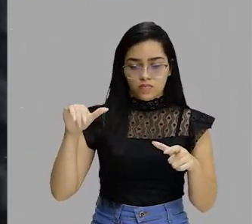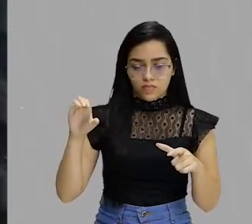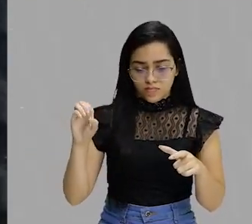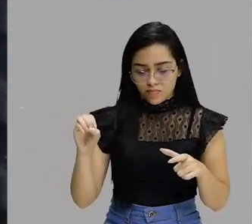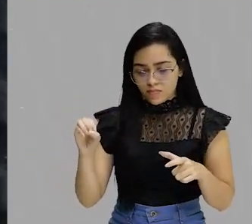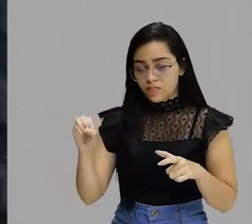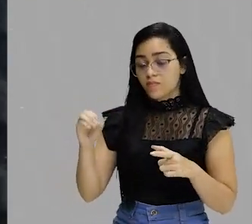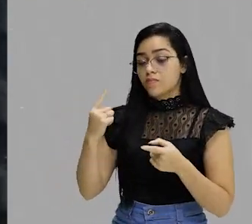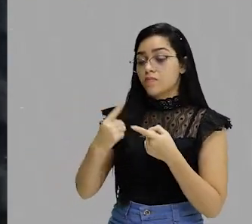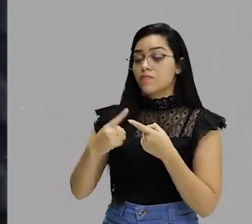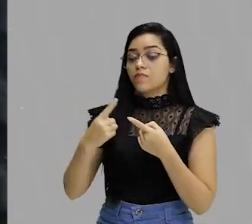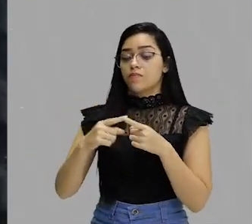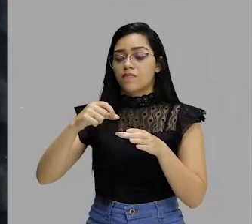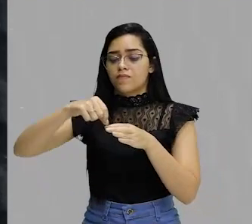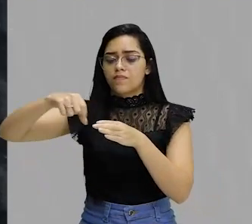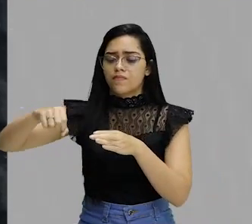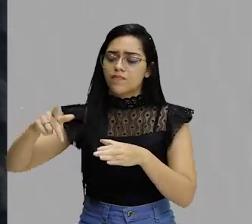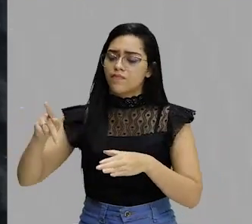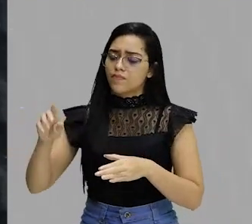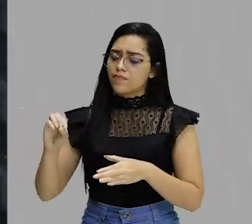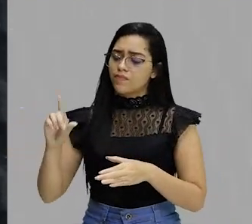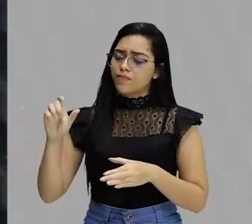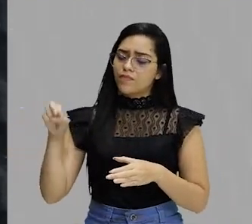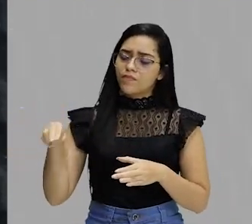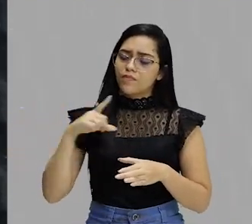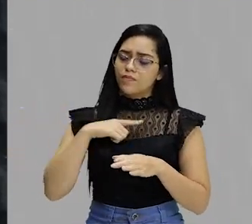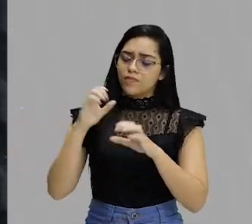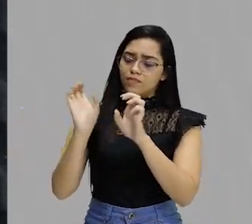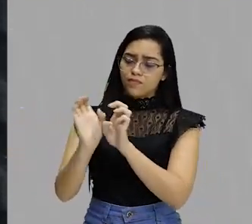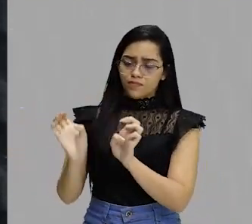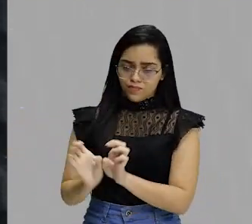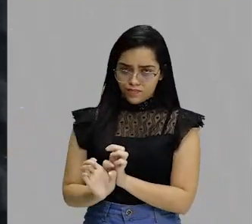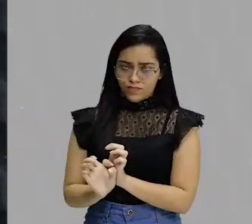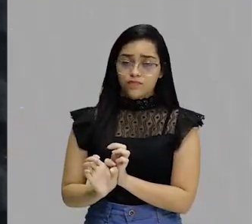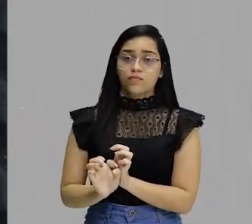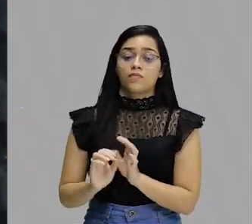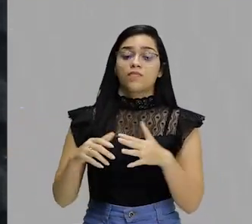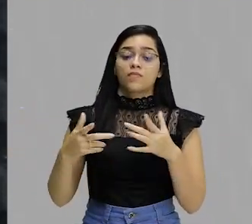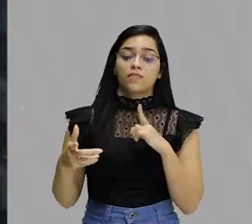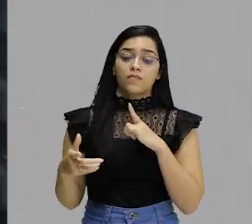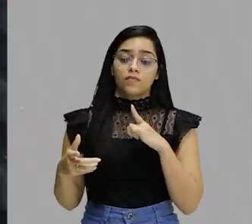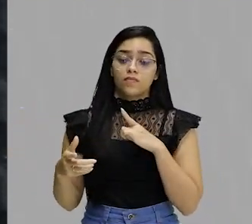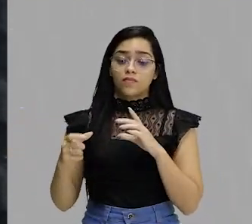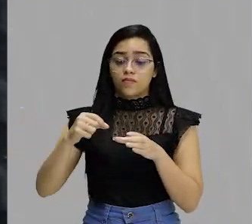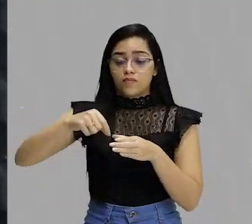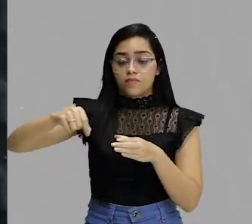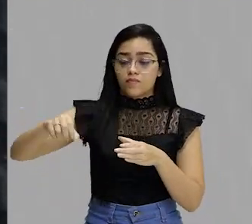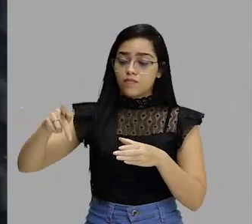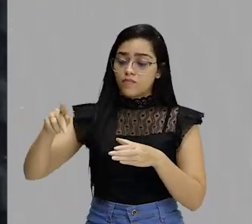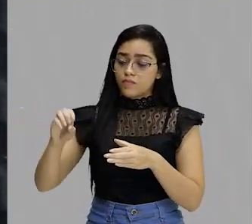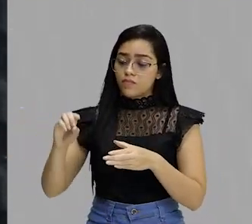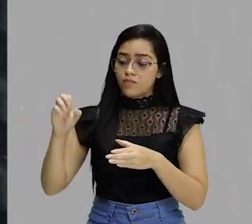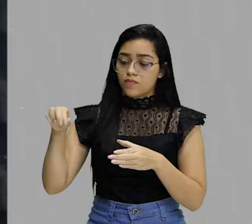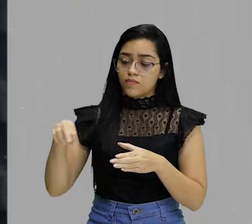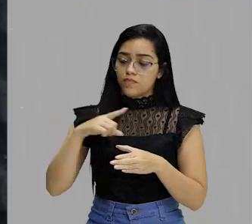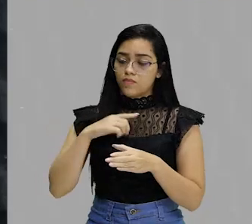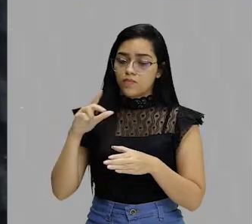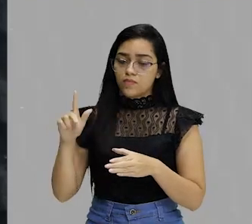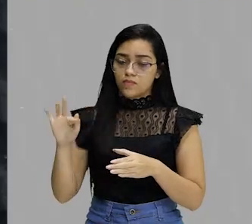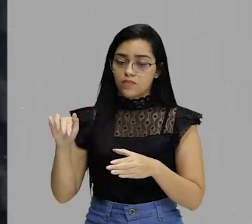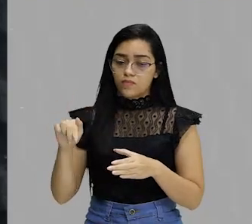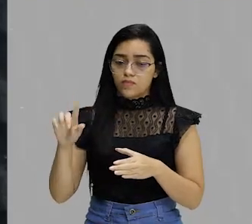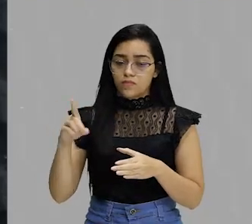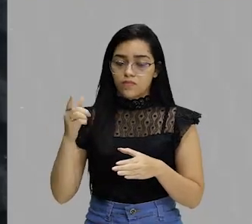polínico, porque o grão de pólen ele entra nessa estrutura aqui, e esse grão de pólen vai promover a